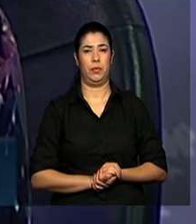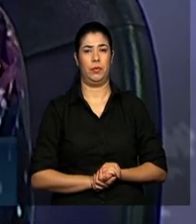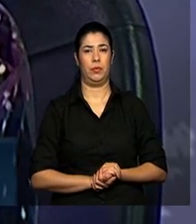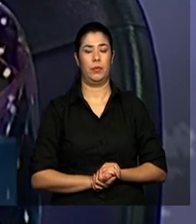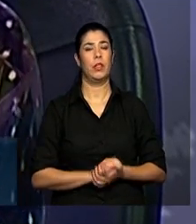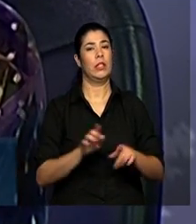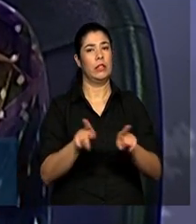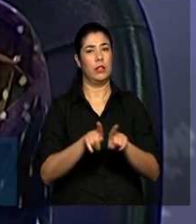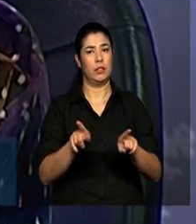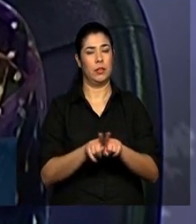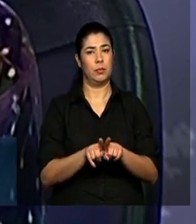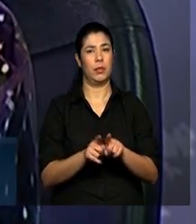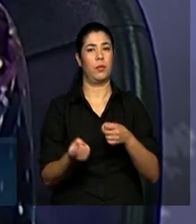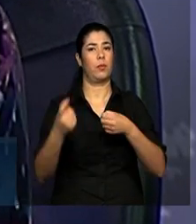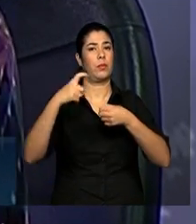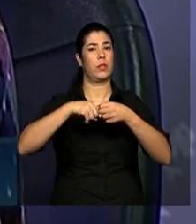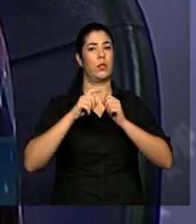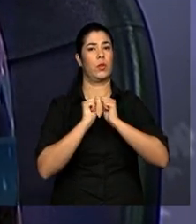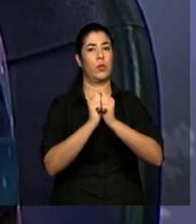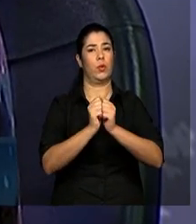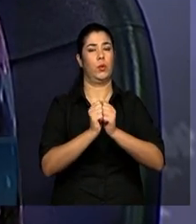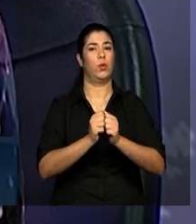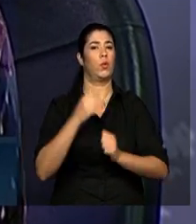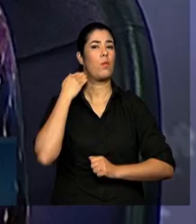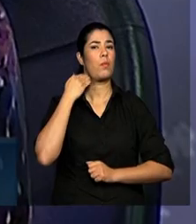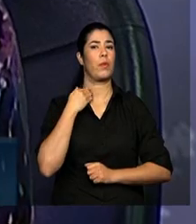Em parceria com a Caixa Econômica,